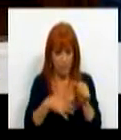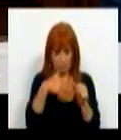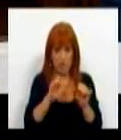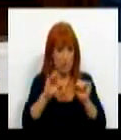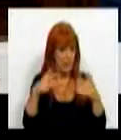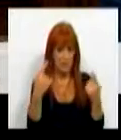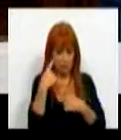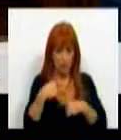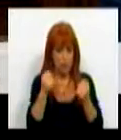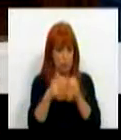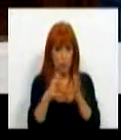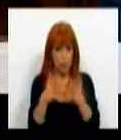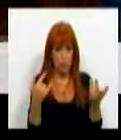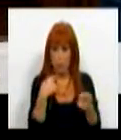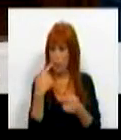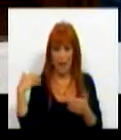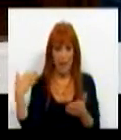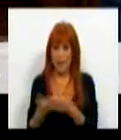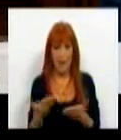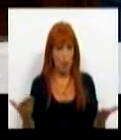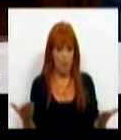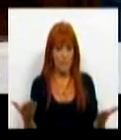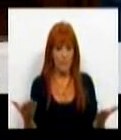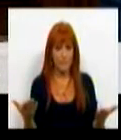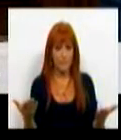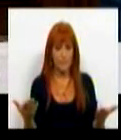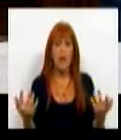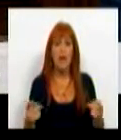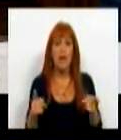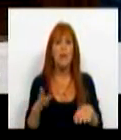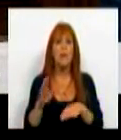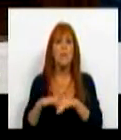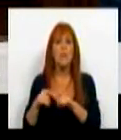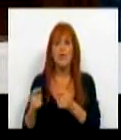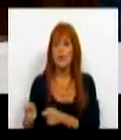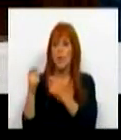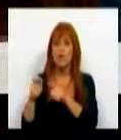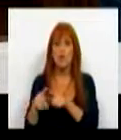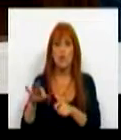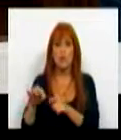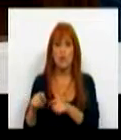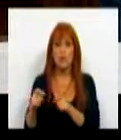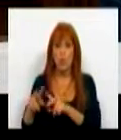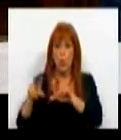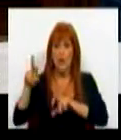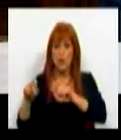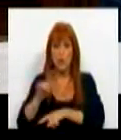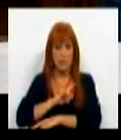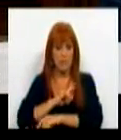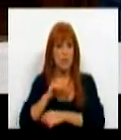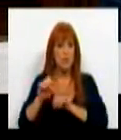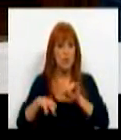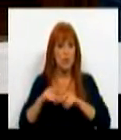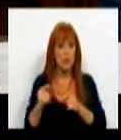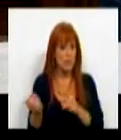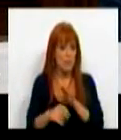está refletido em tudo aquilo que eu disse até agora. Em relação ao investimento por acionistas privados, de facto, aquilo que aconteceu